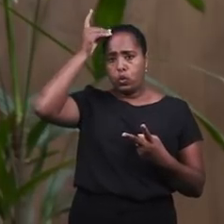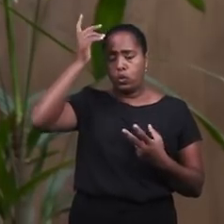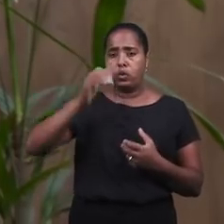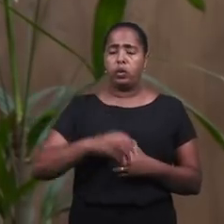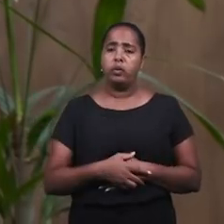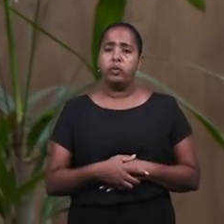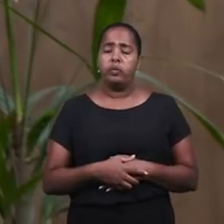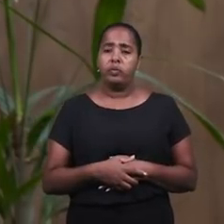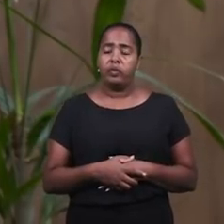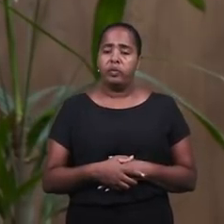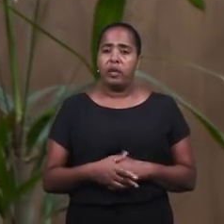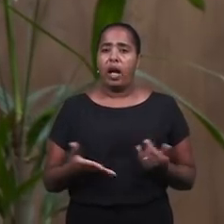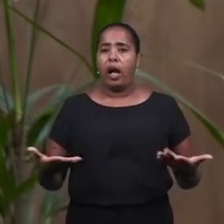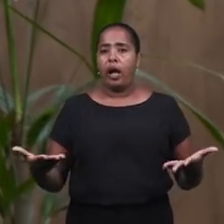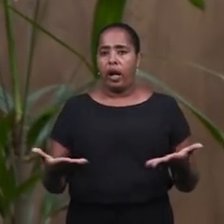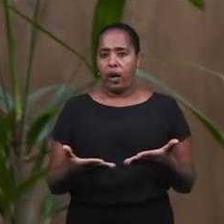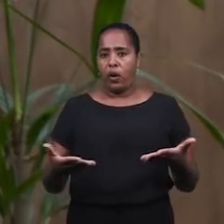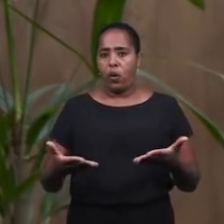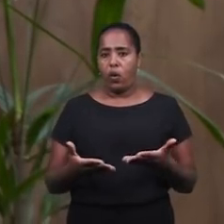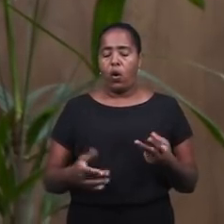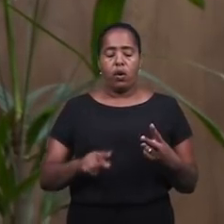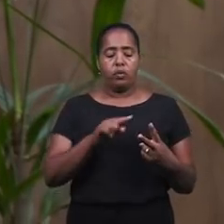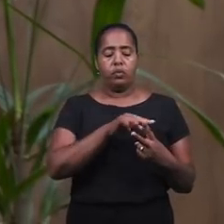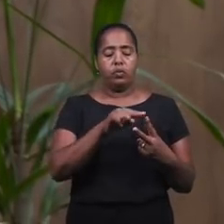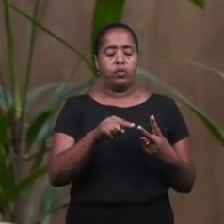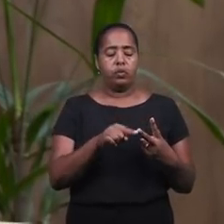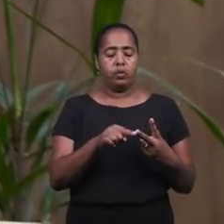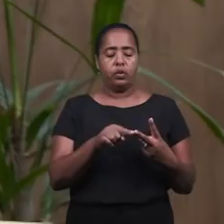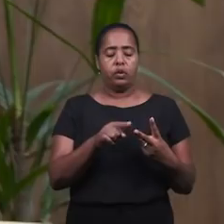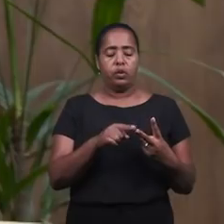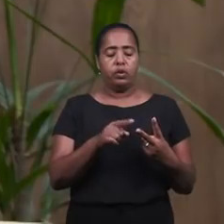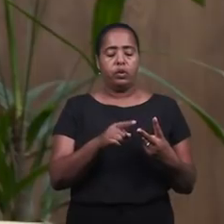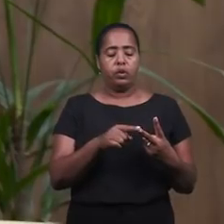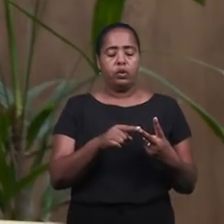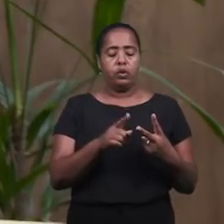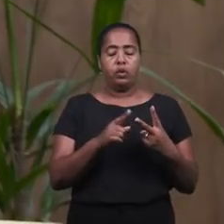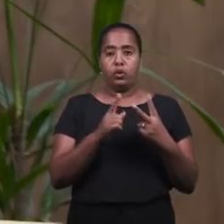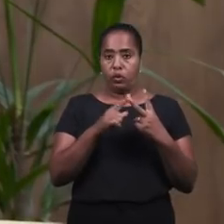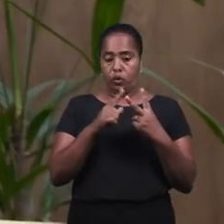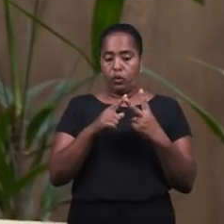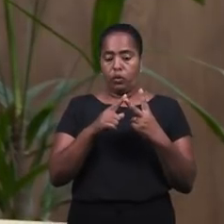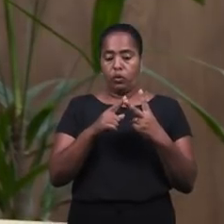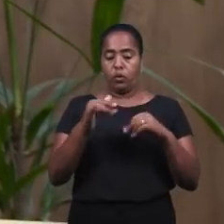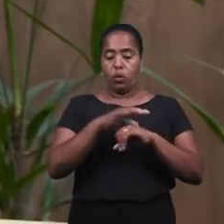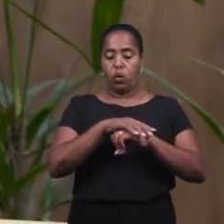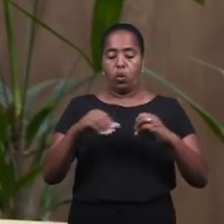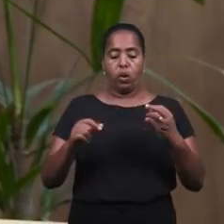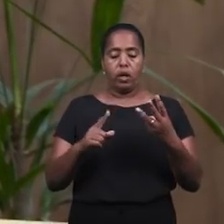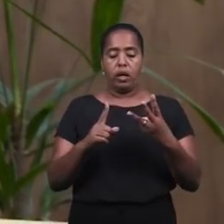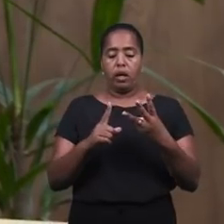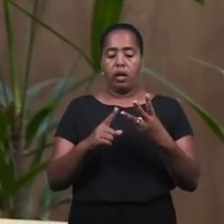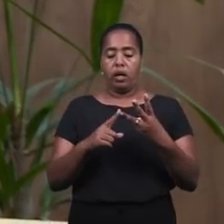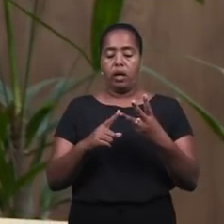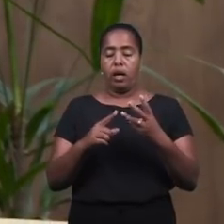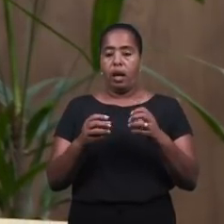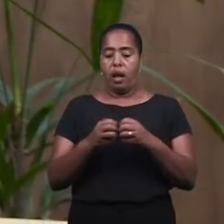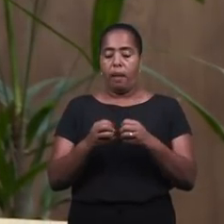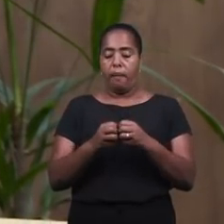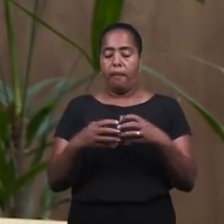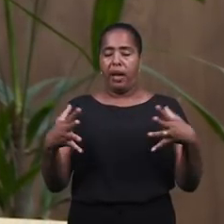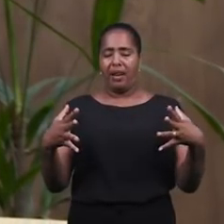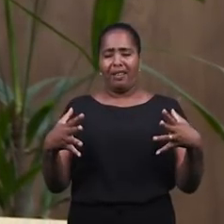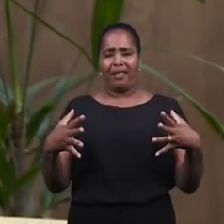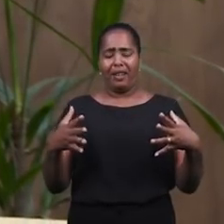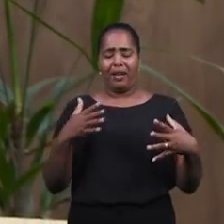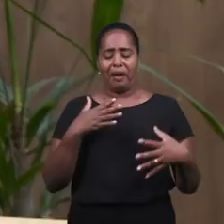dom, aí nós vamos entrar nesses dois dons, cura e maravilhas, que para mim é